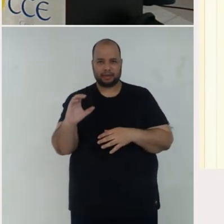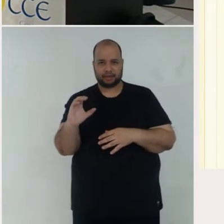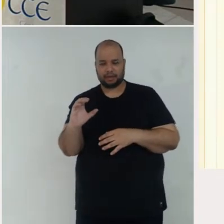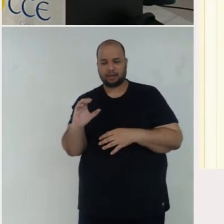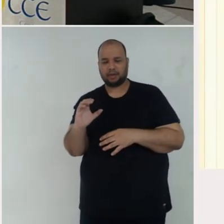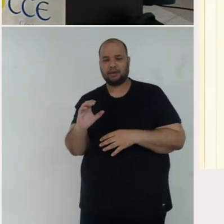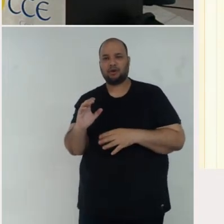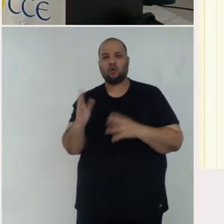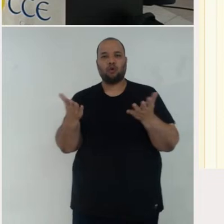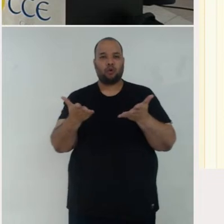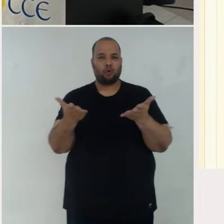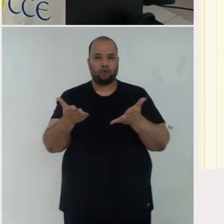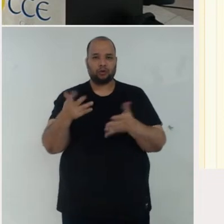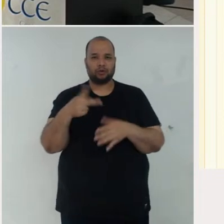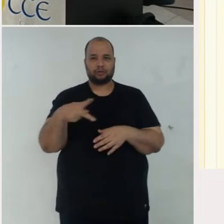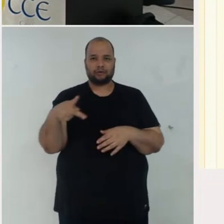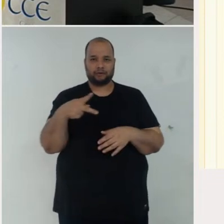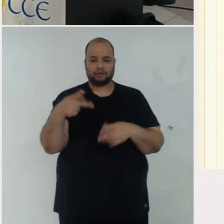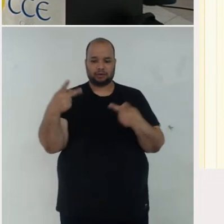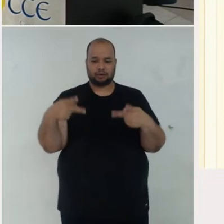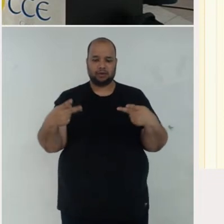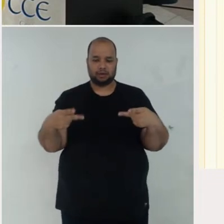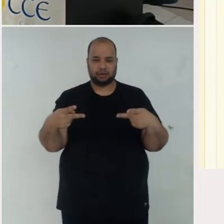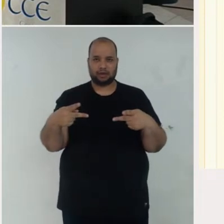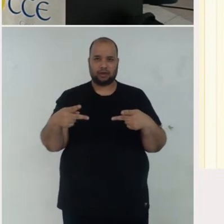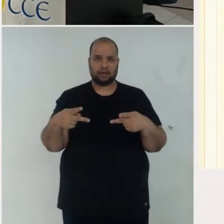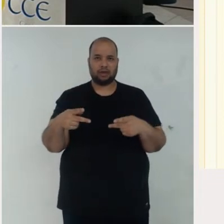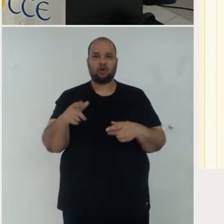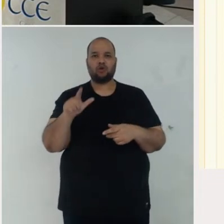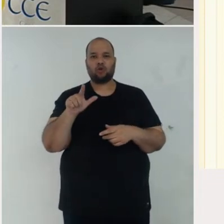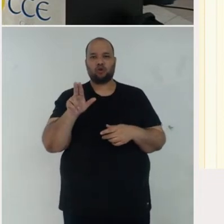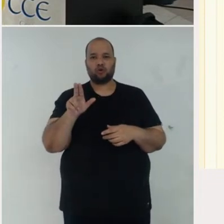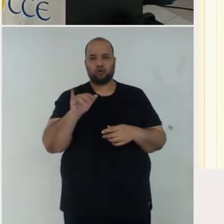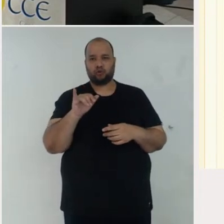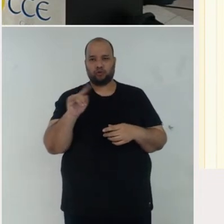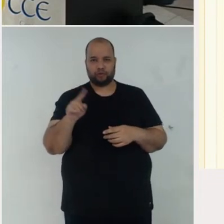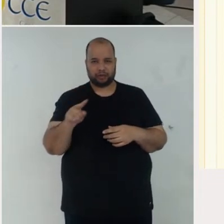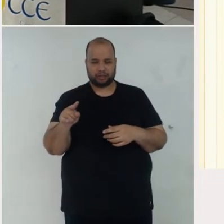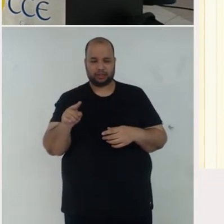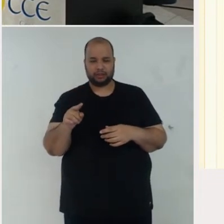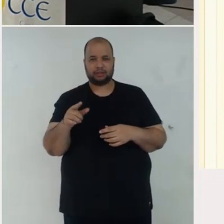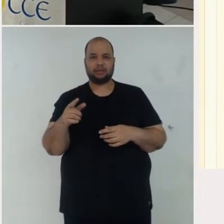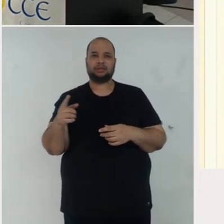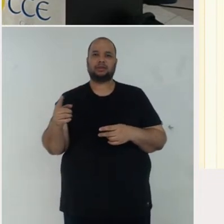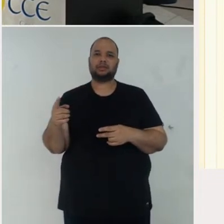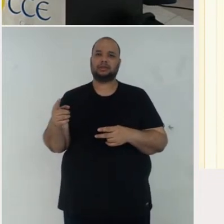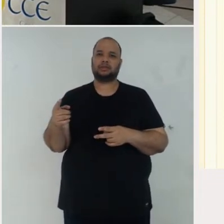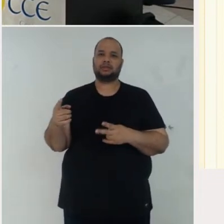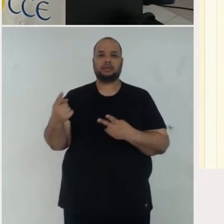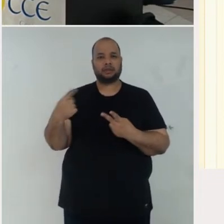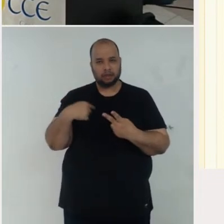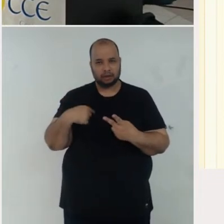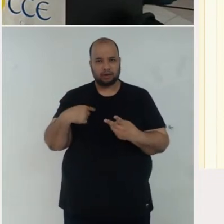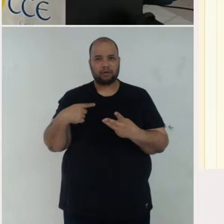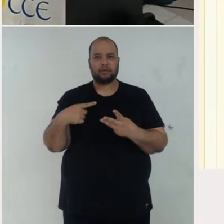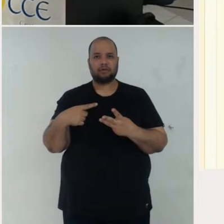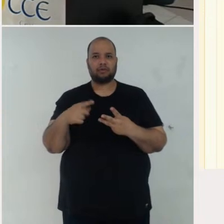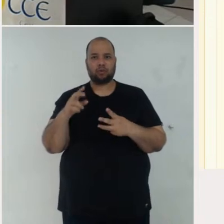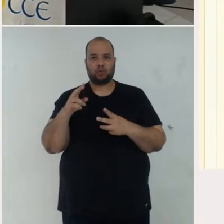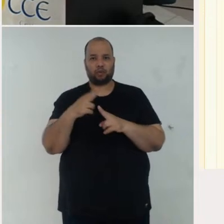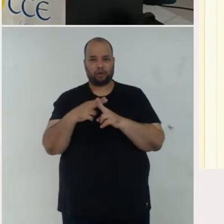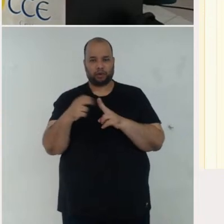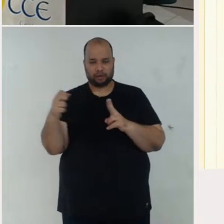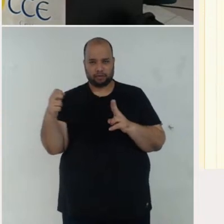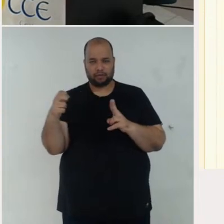Hoje o professor daqui na casa é o Luiz Henrique Grichelli, eu estou na UNB,